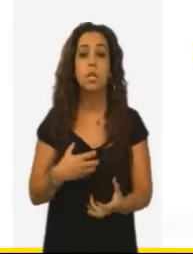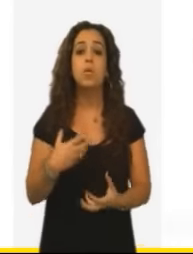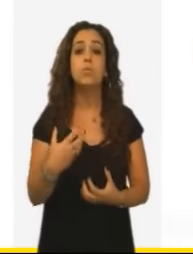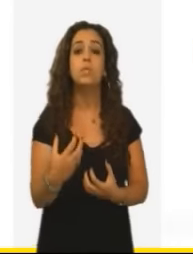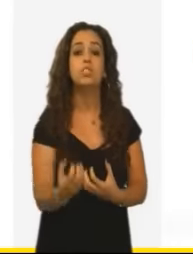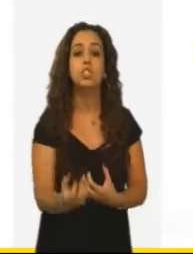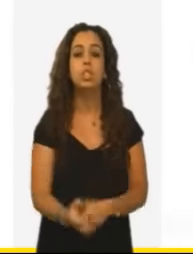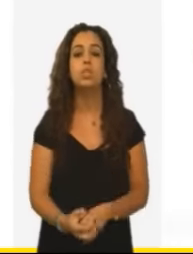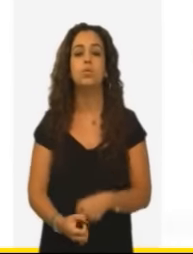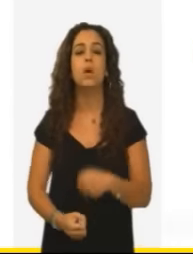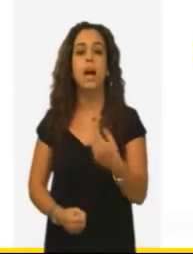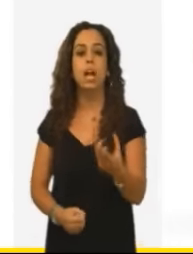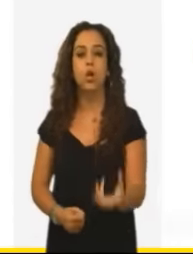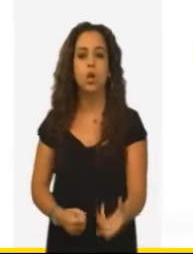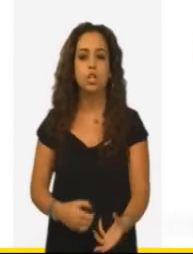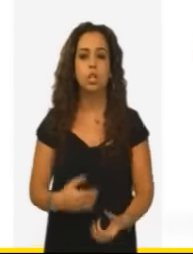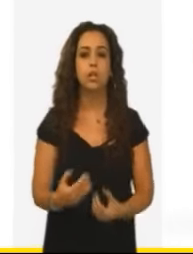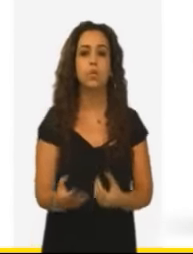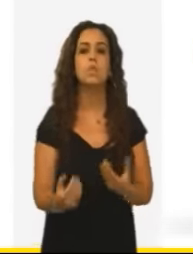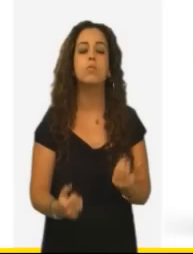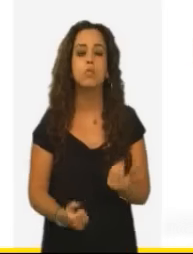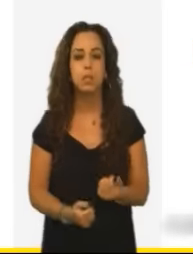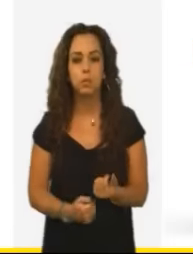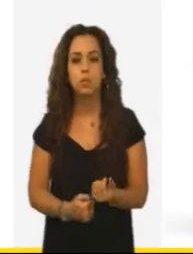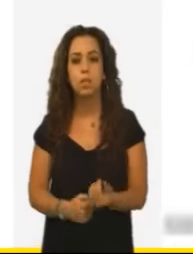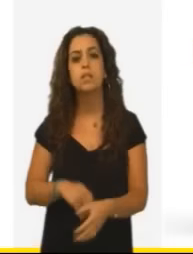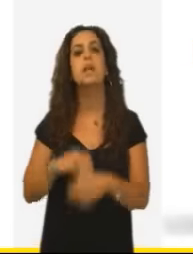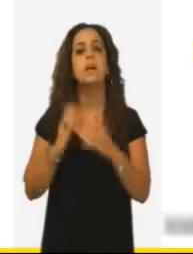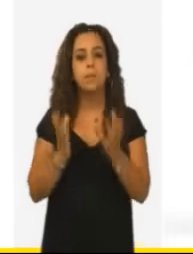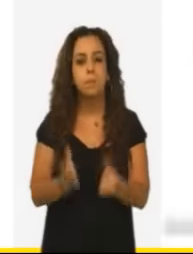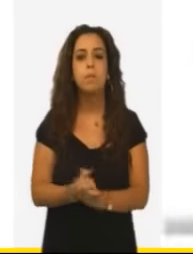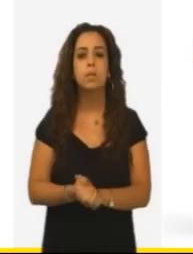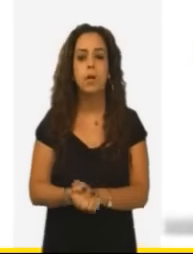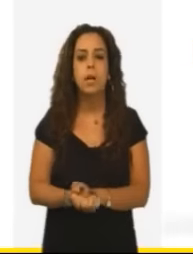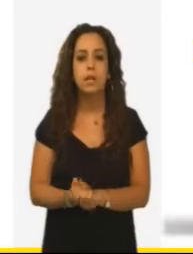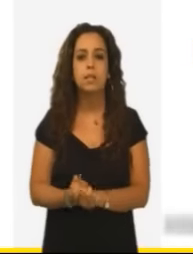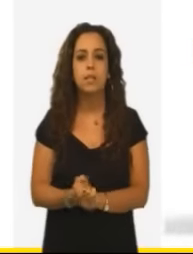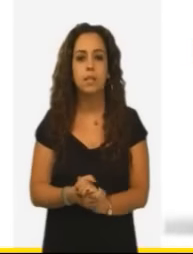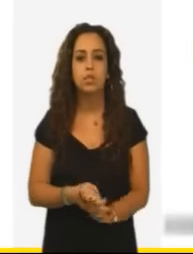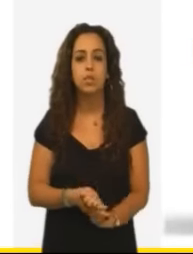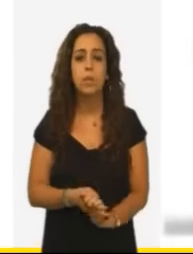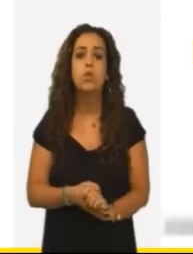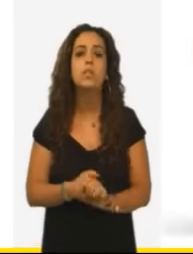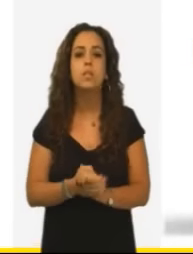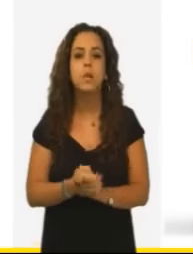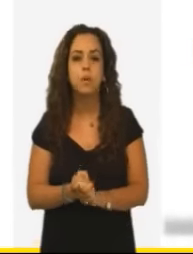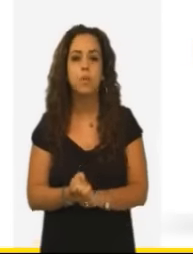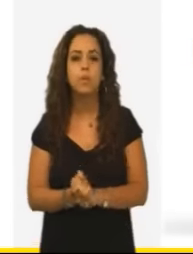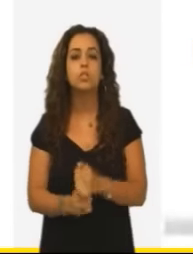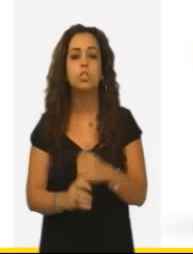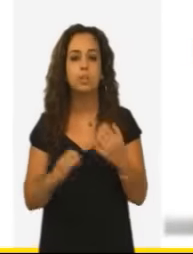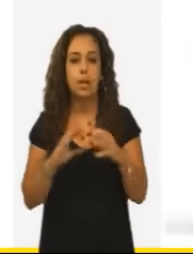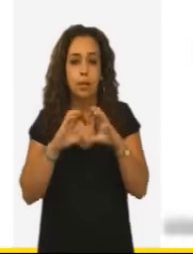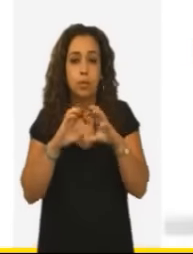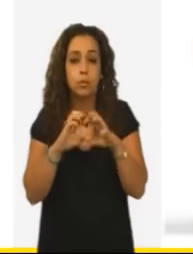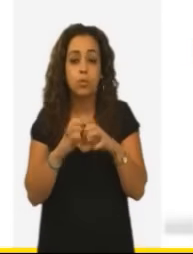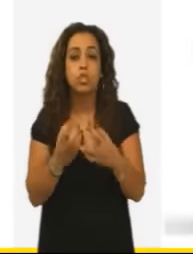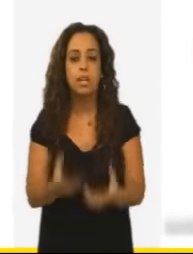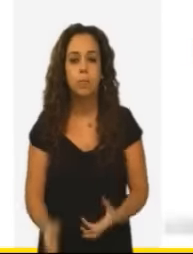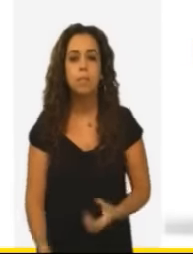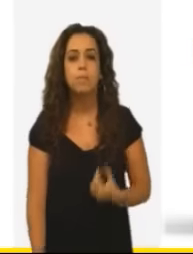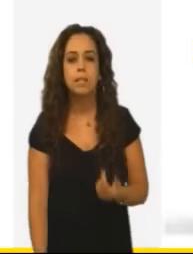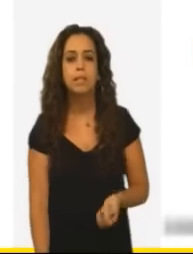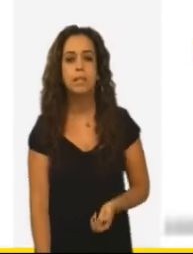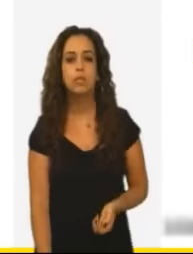sempre pedir o sentido, a lógica, a noção de circunstância. Mas, primeiro, é interessante eu ter uma noção, pelo menos, uma